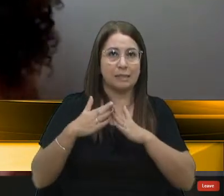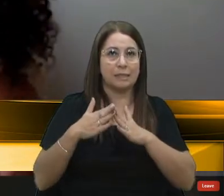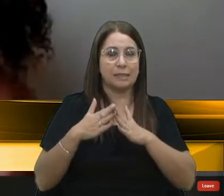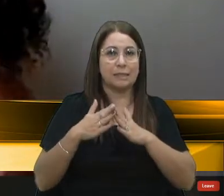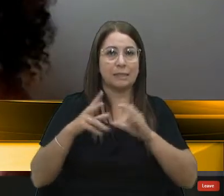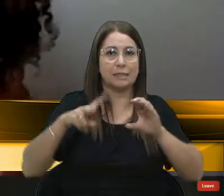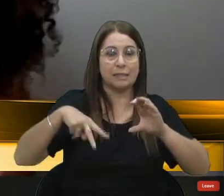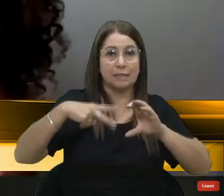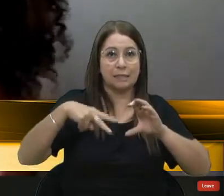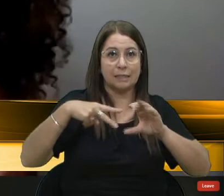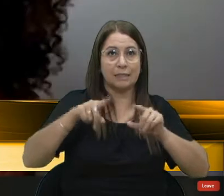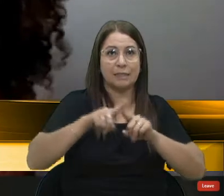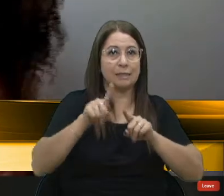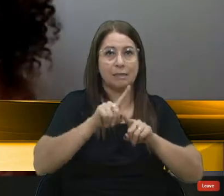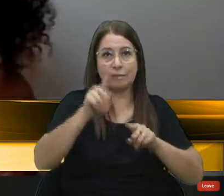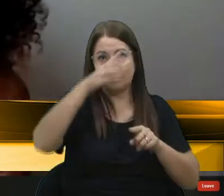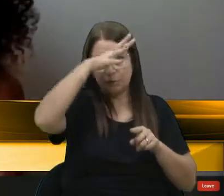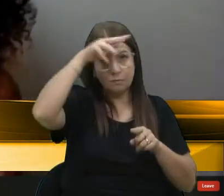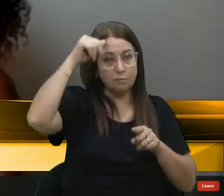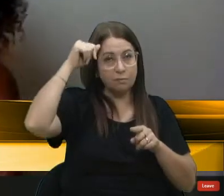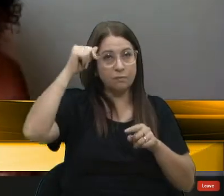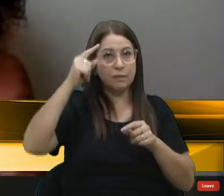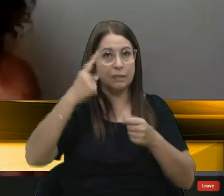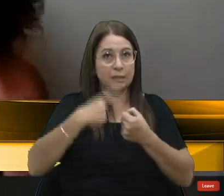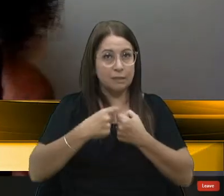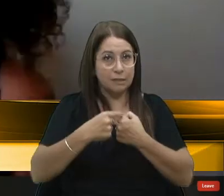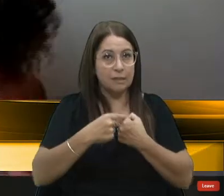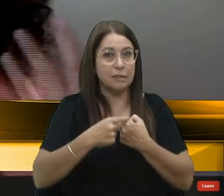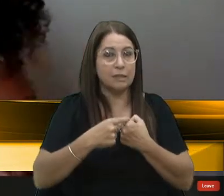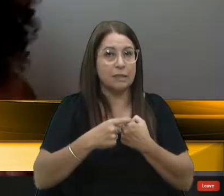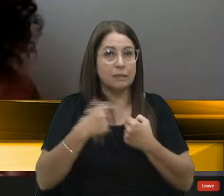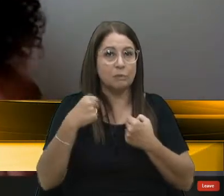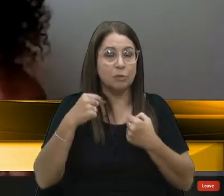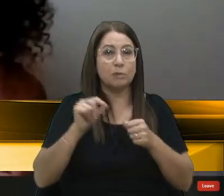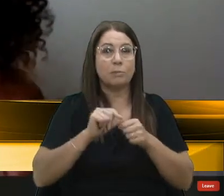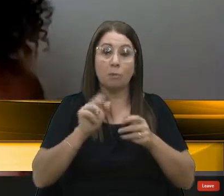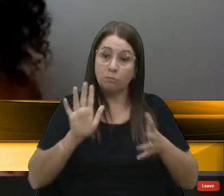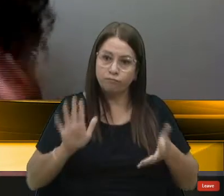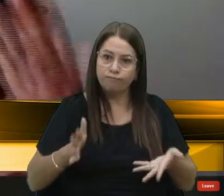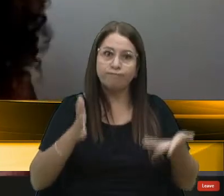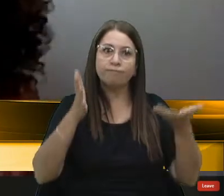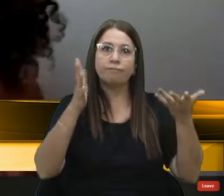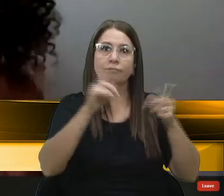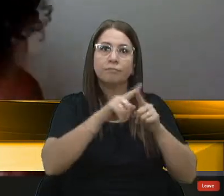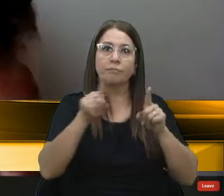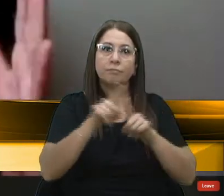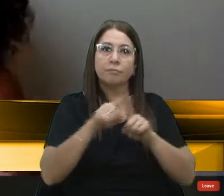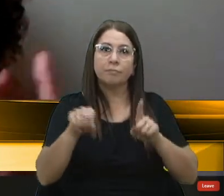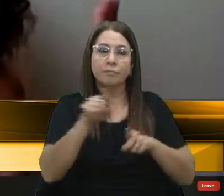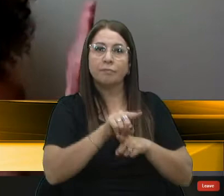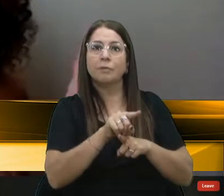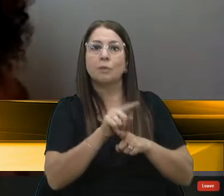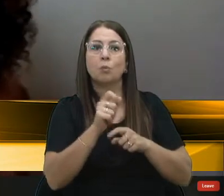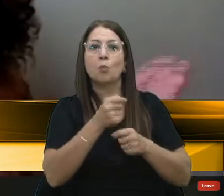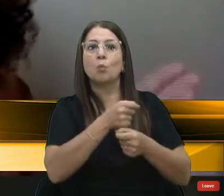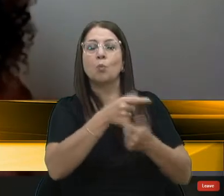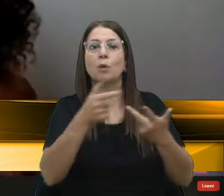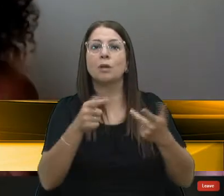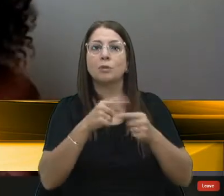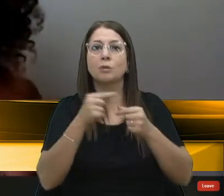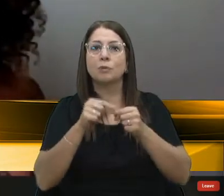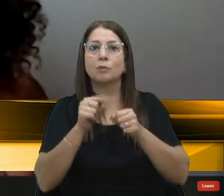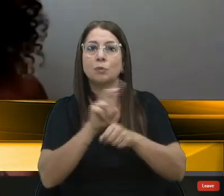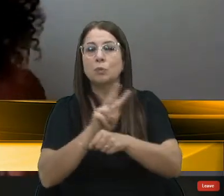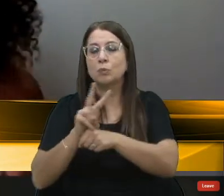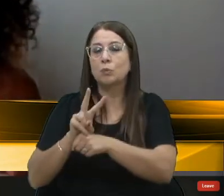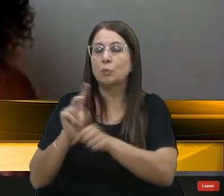Câmara dos Vereadores e nem na prefeitura da nossa cidade. Nós precisamos de um incentivo ainda maior de quais que são as medidas de cuidados